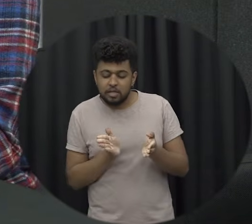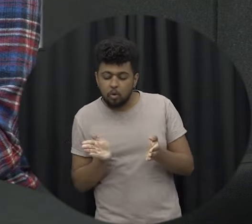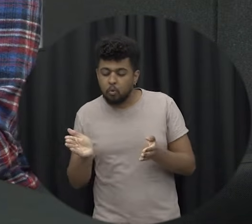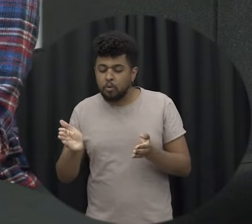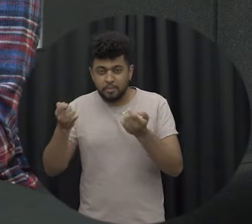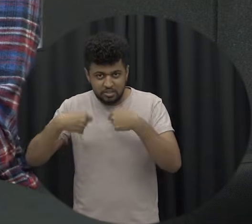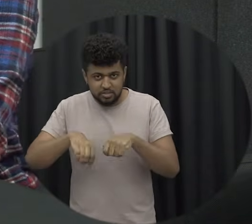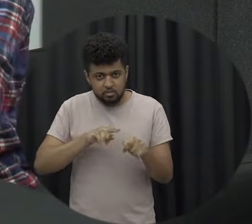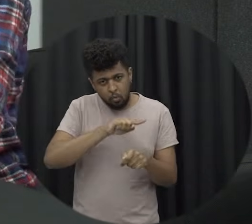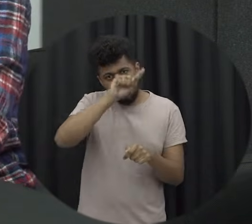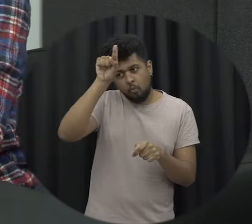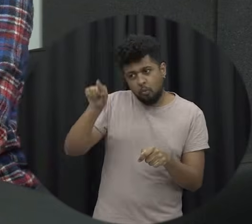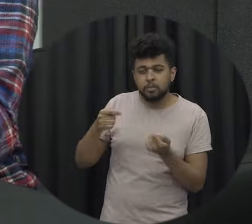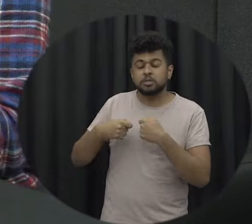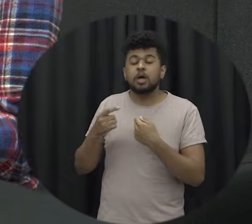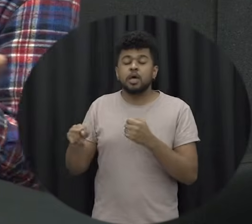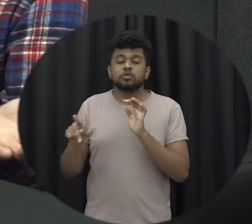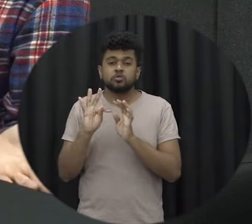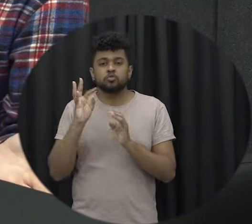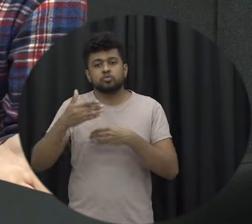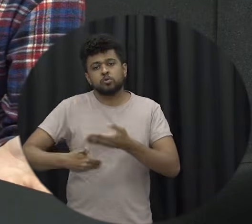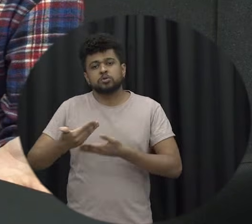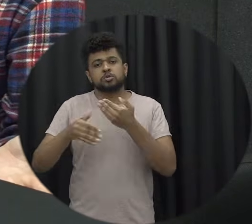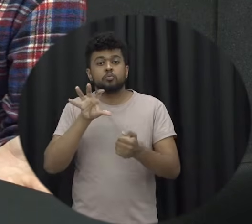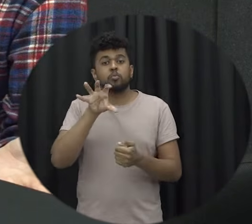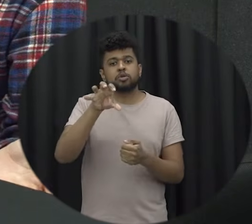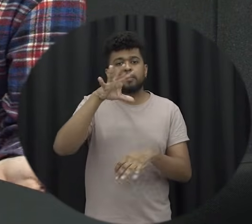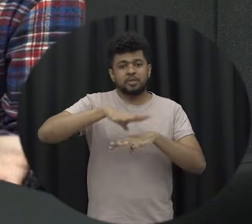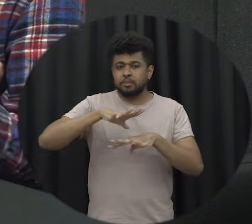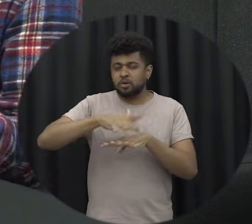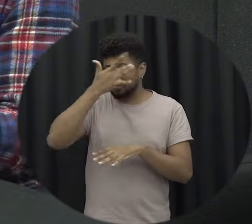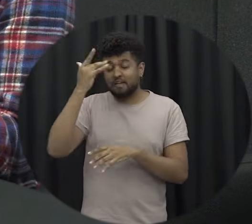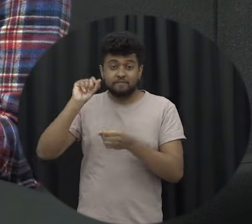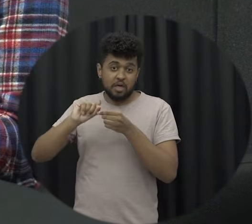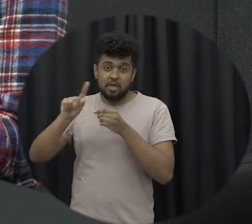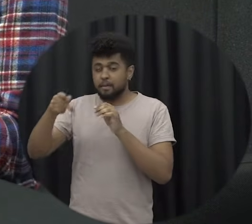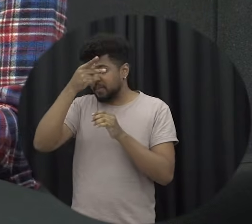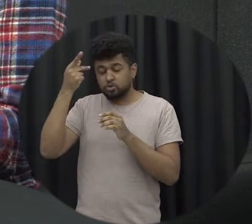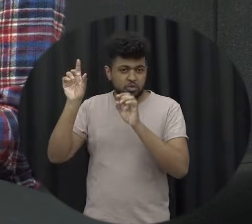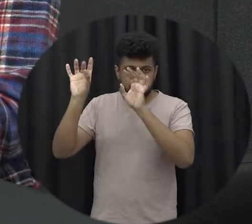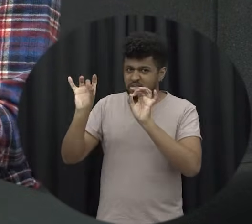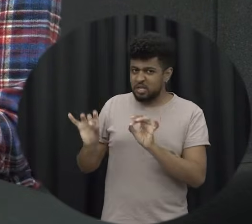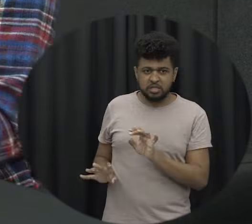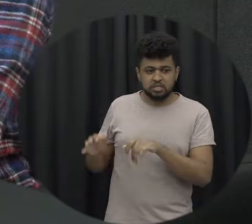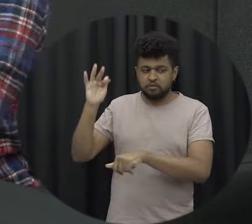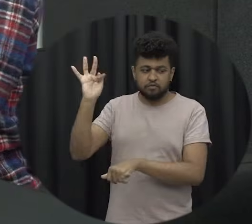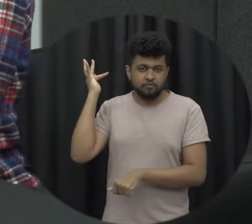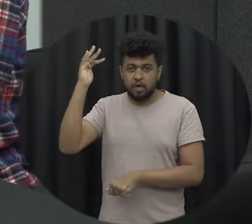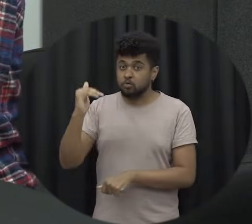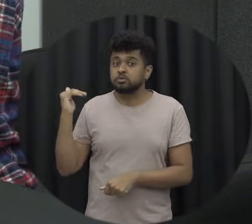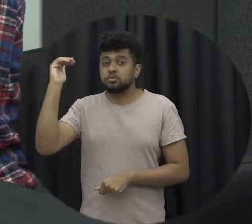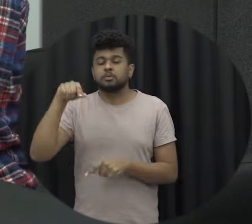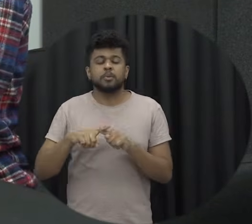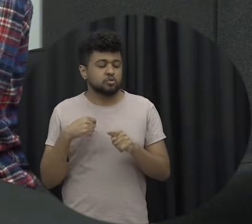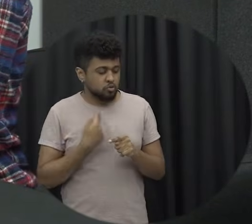de modelagem matemática, que é claro, quem faz isso são os especialistas no ensino superior, mas que a gente pode trabalhar com menos variáveis, de forma